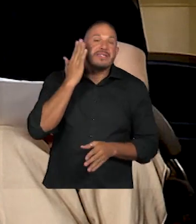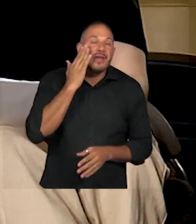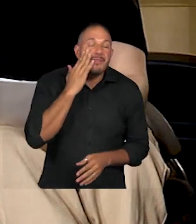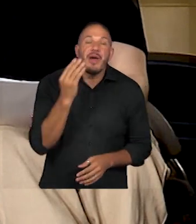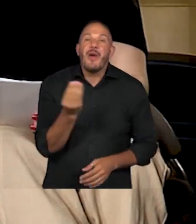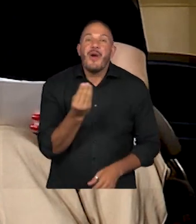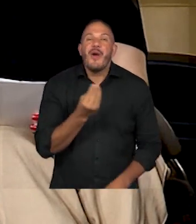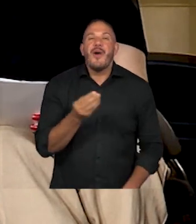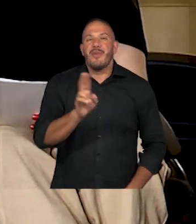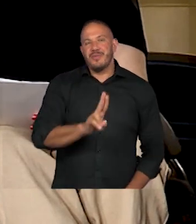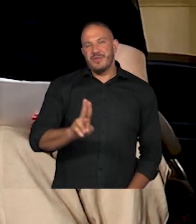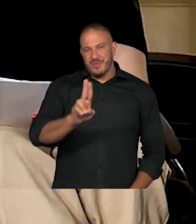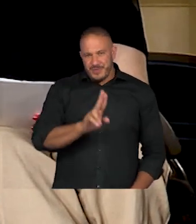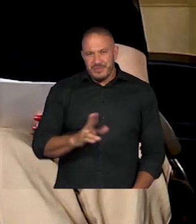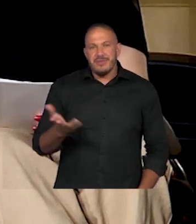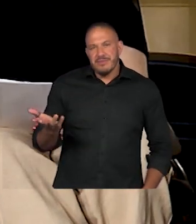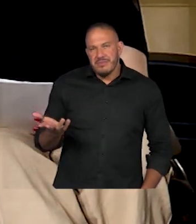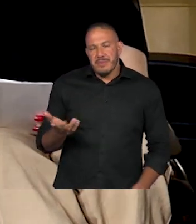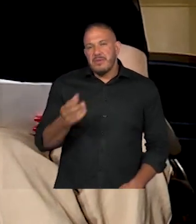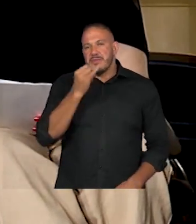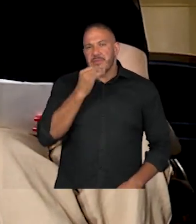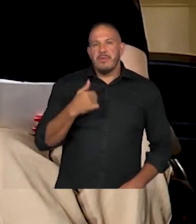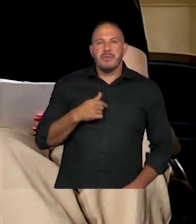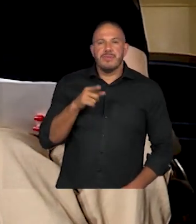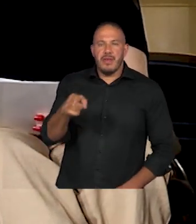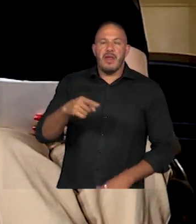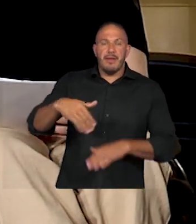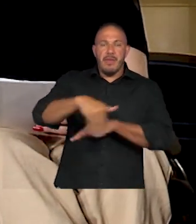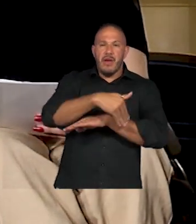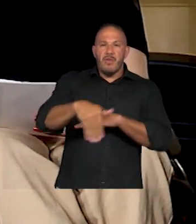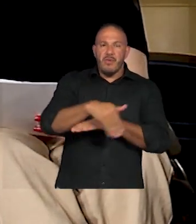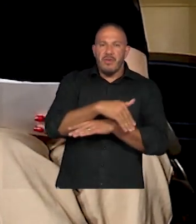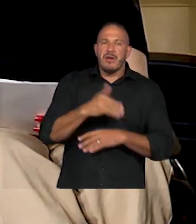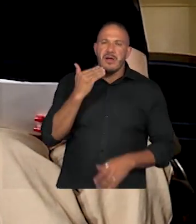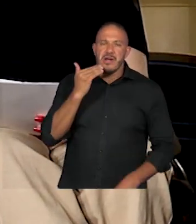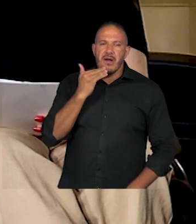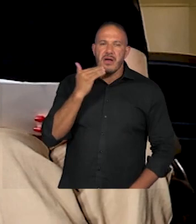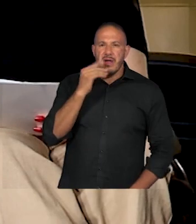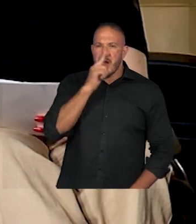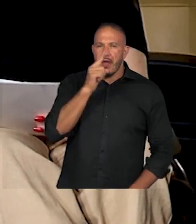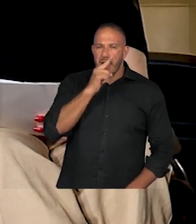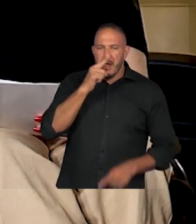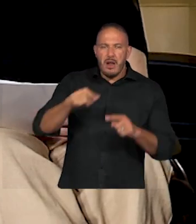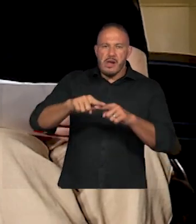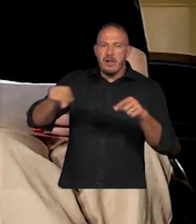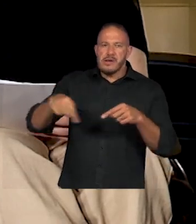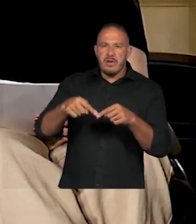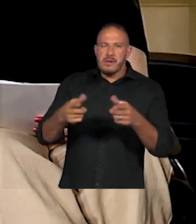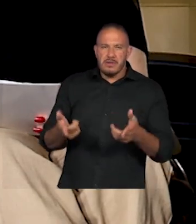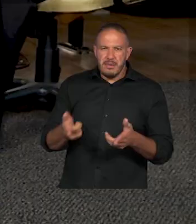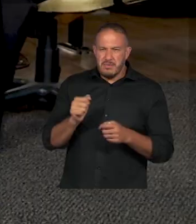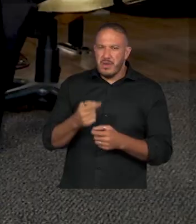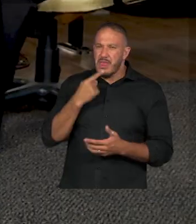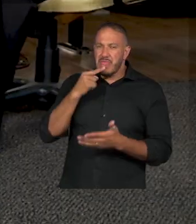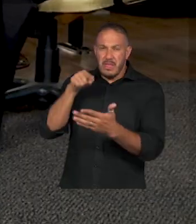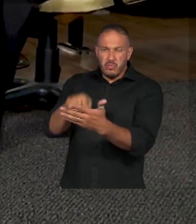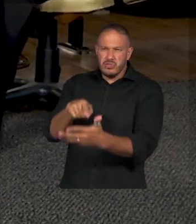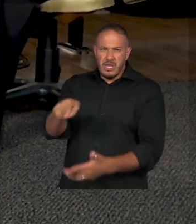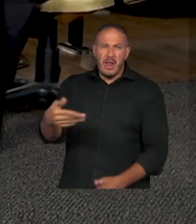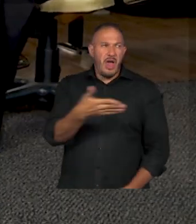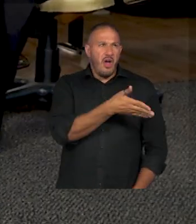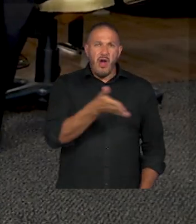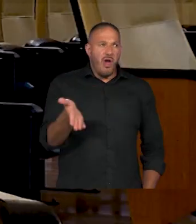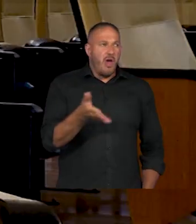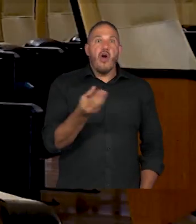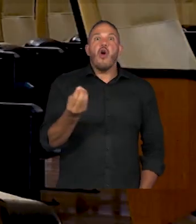usa, né? Ou seja, eu tenho um buraco lá na minha rua, eu quero denunciar esse buraco. Eu posso usar o CIL? Pode usar o